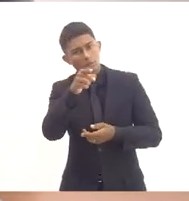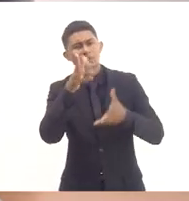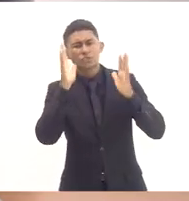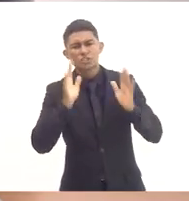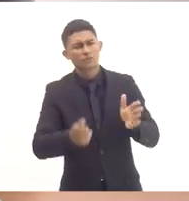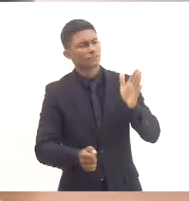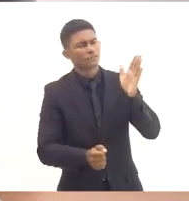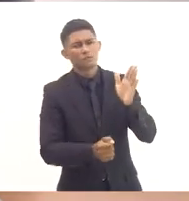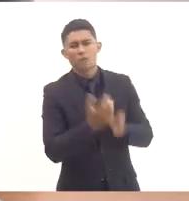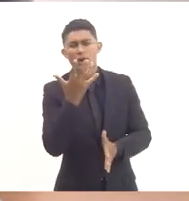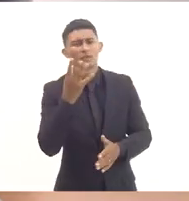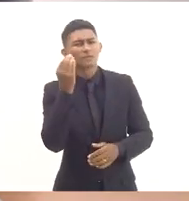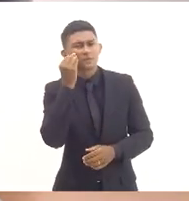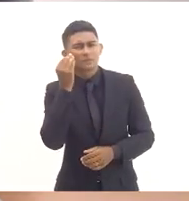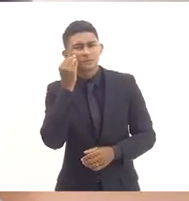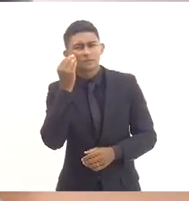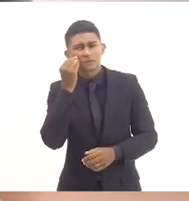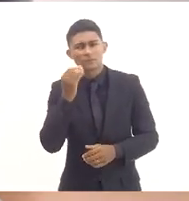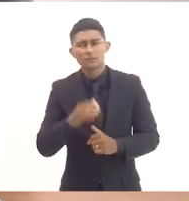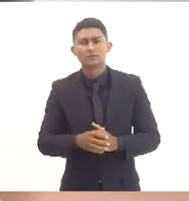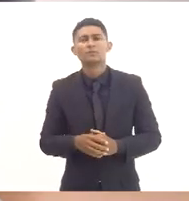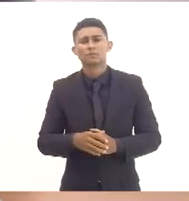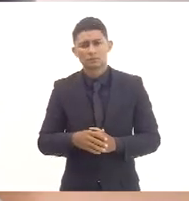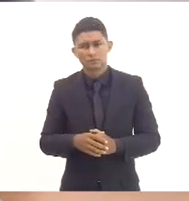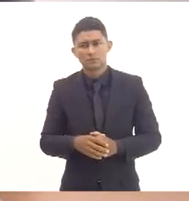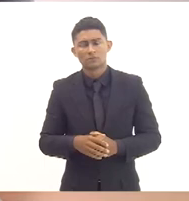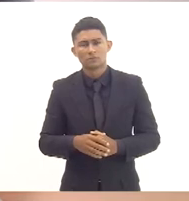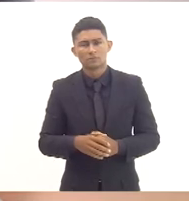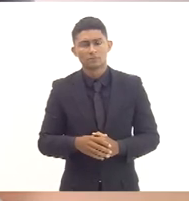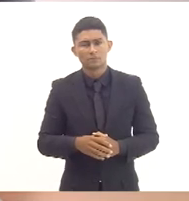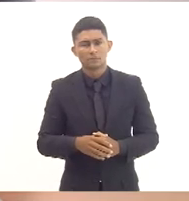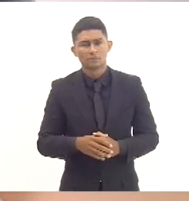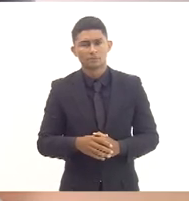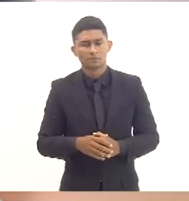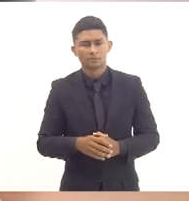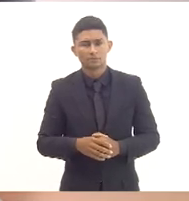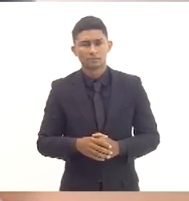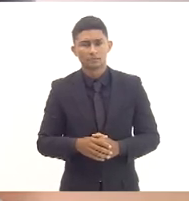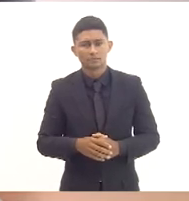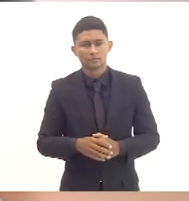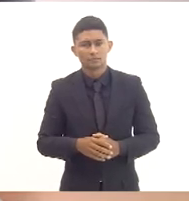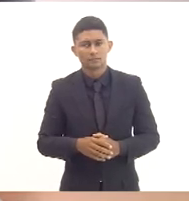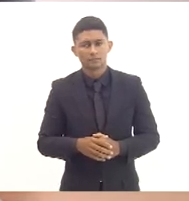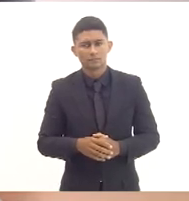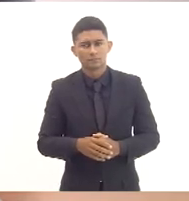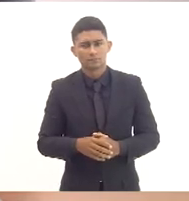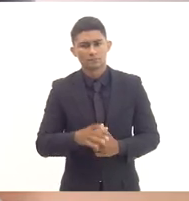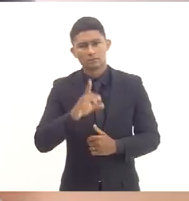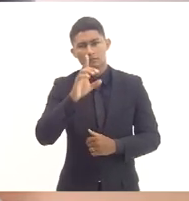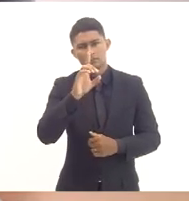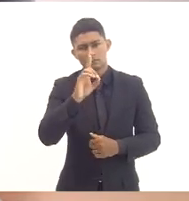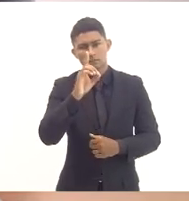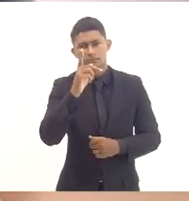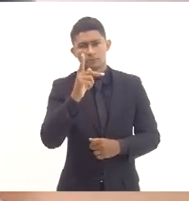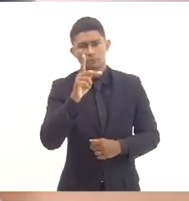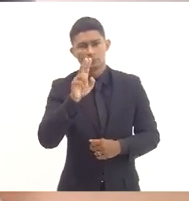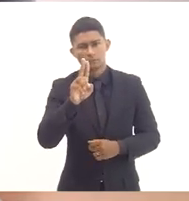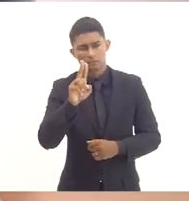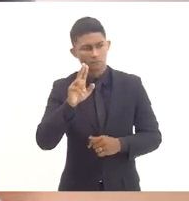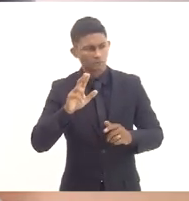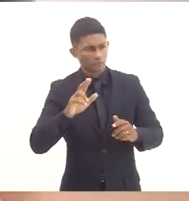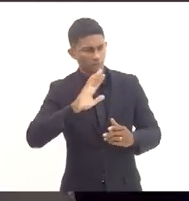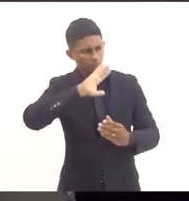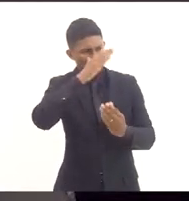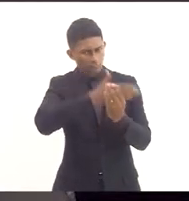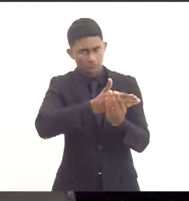você já tentou várias vezes mas não precisava nem várias vezes e não pela DP o ADP o ajuizou uma